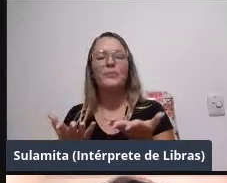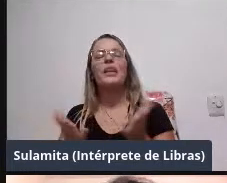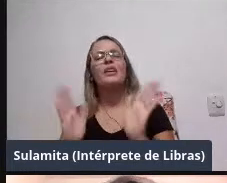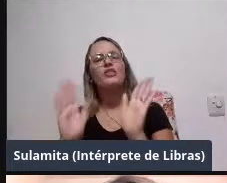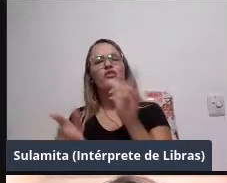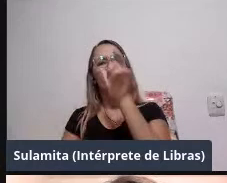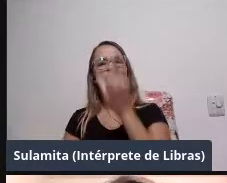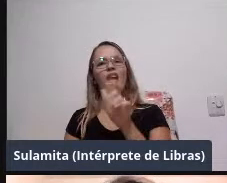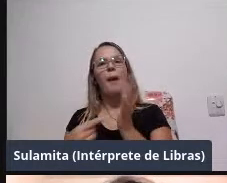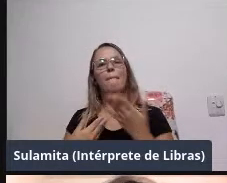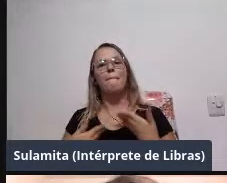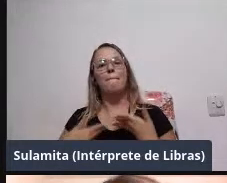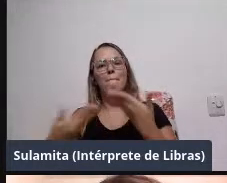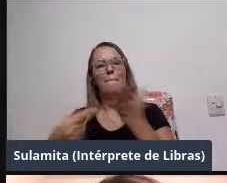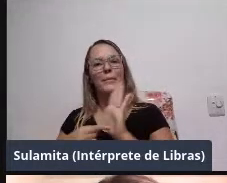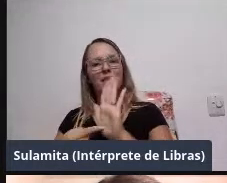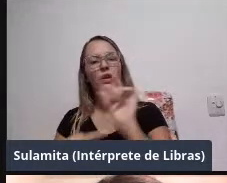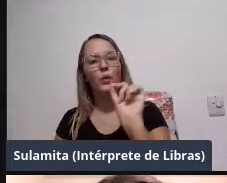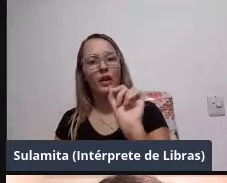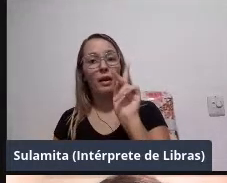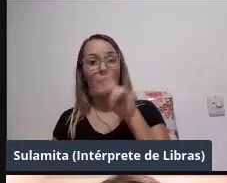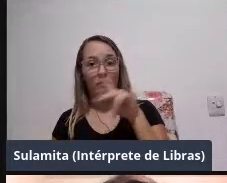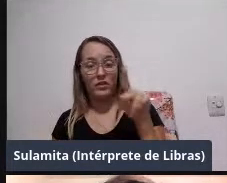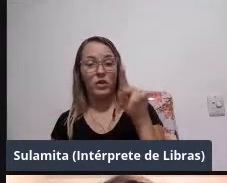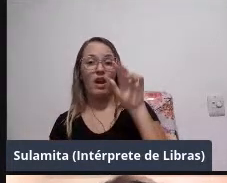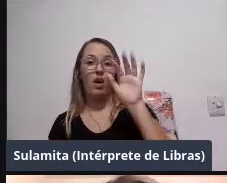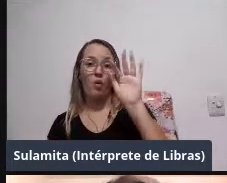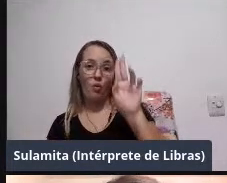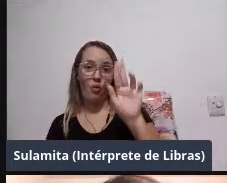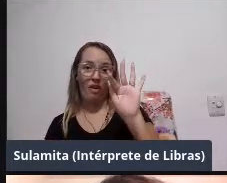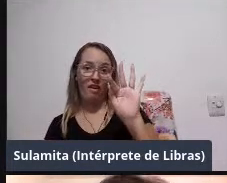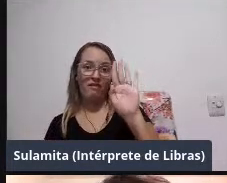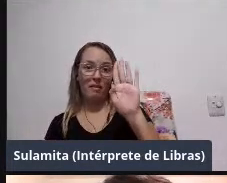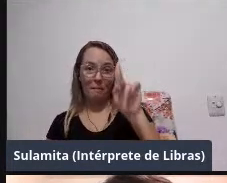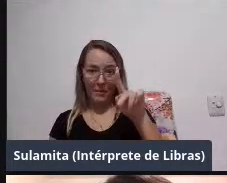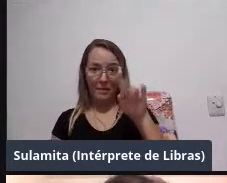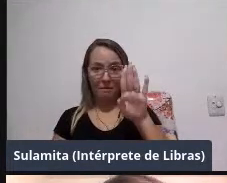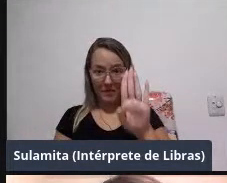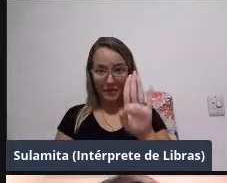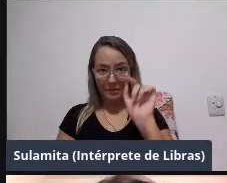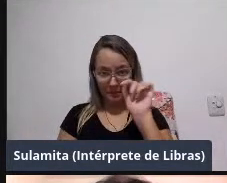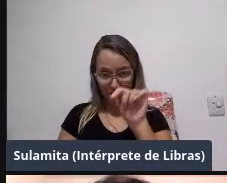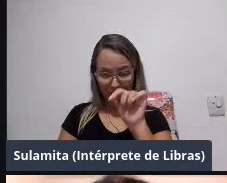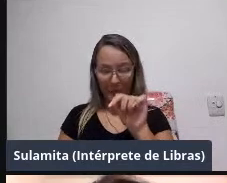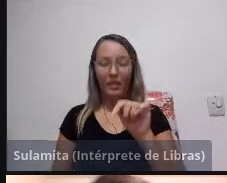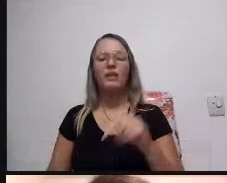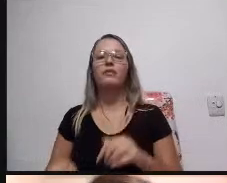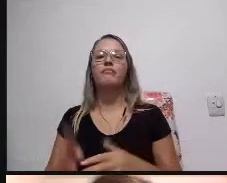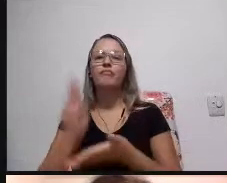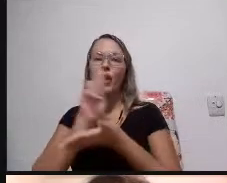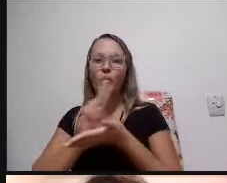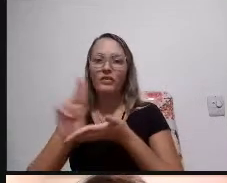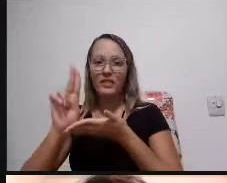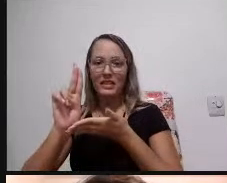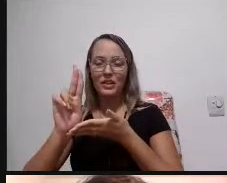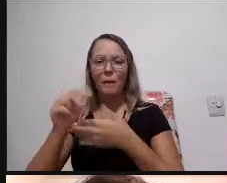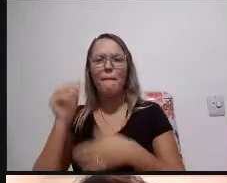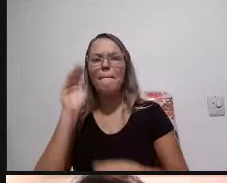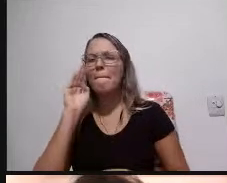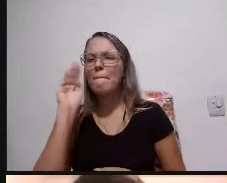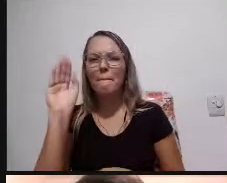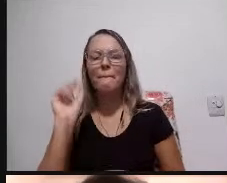apresentou, eu sou professora da UFPB. Eu coloquei aqui no primeiro slide as minhas principais